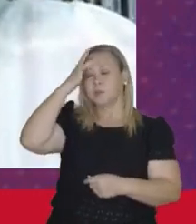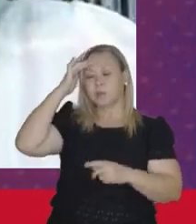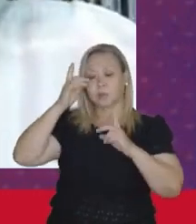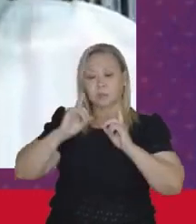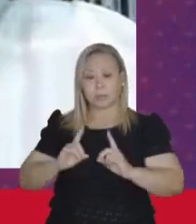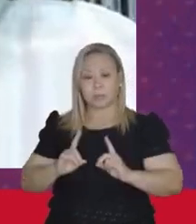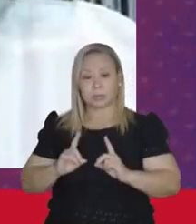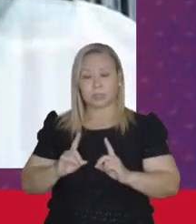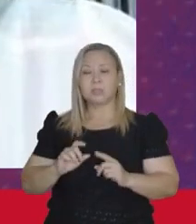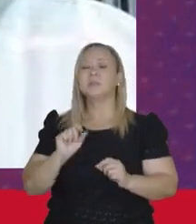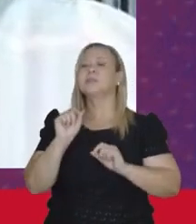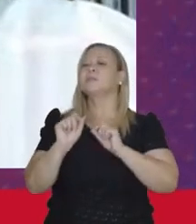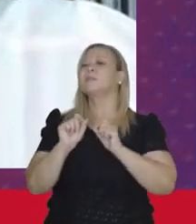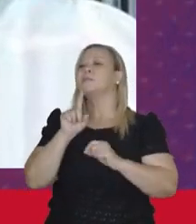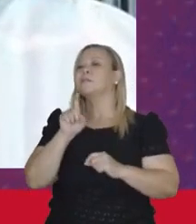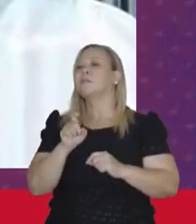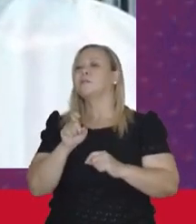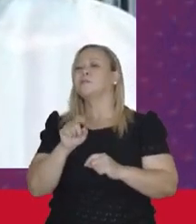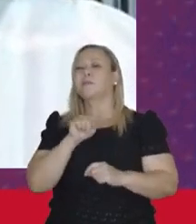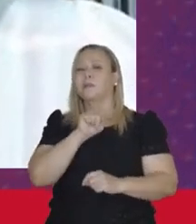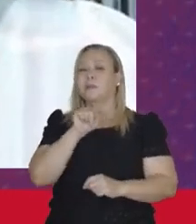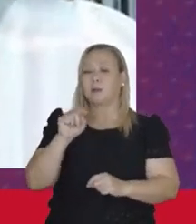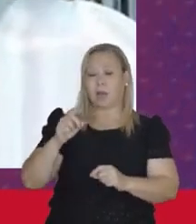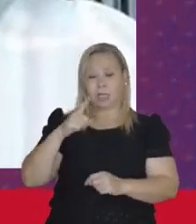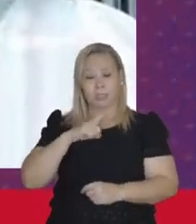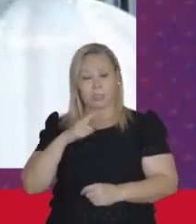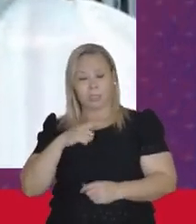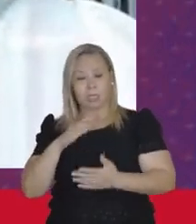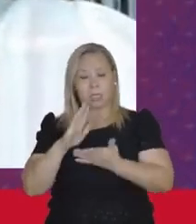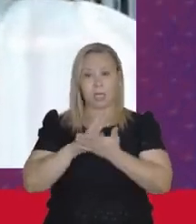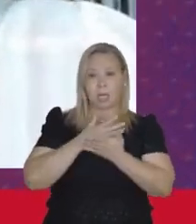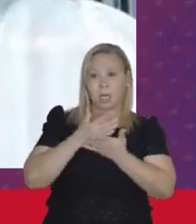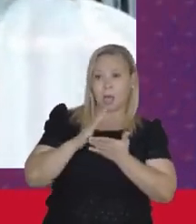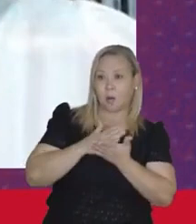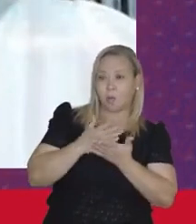com deficiência são aquelas que têm algum